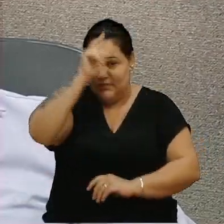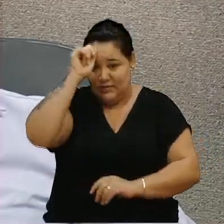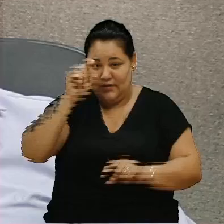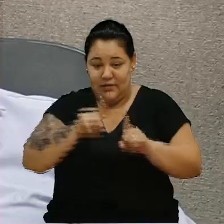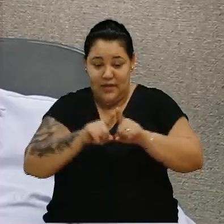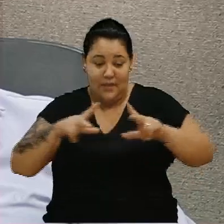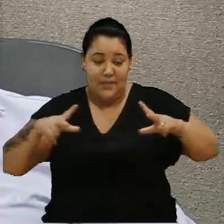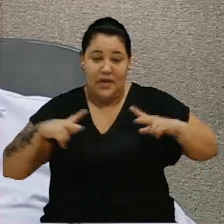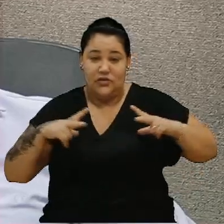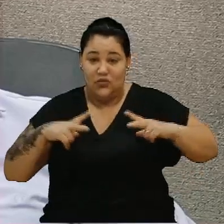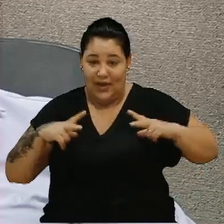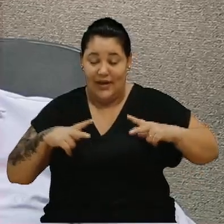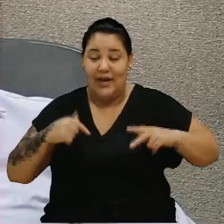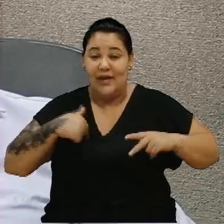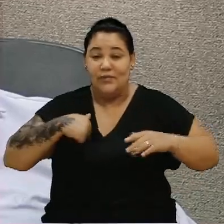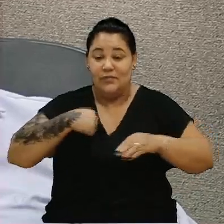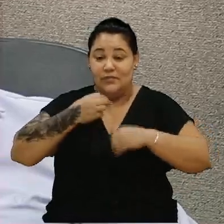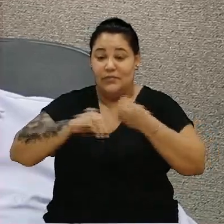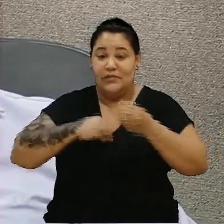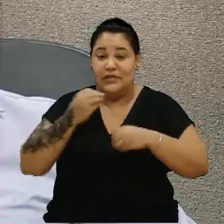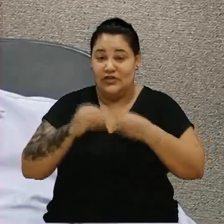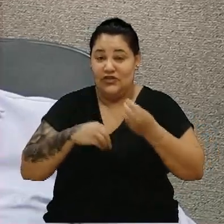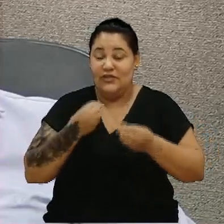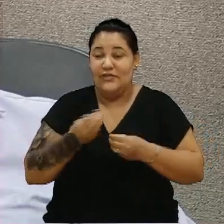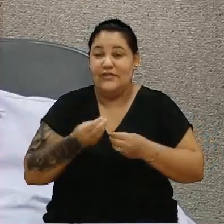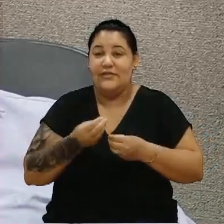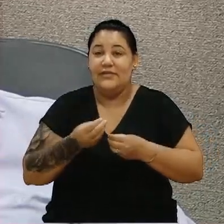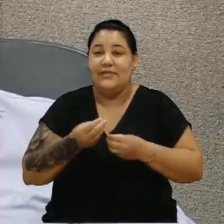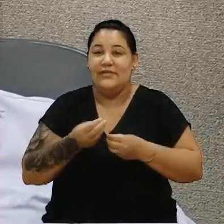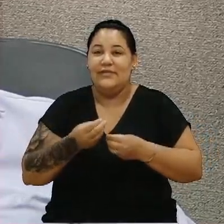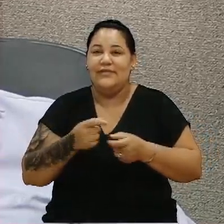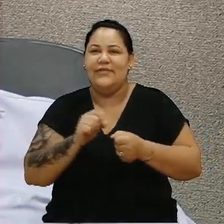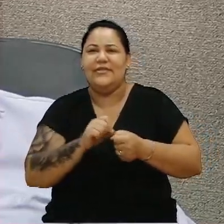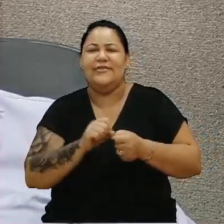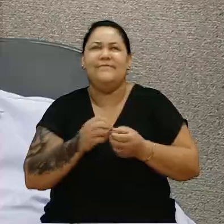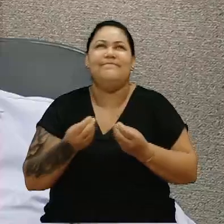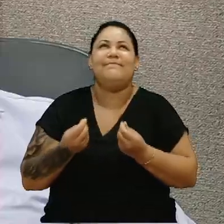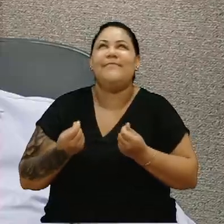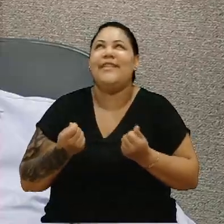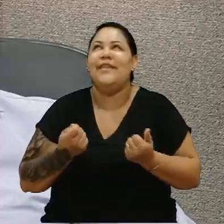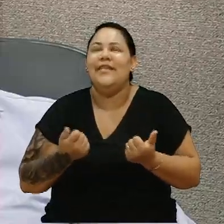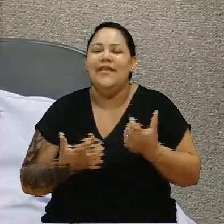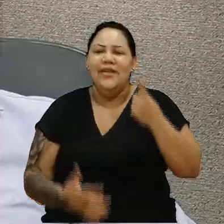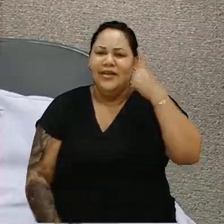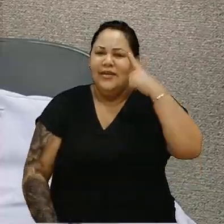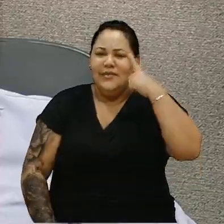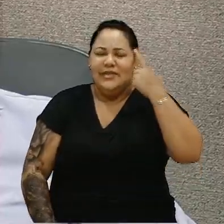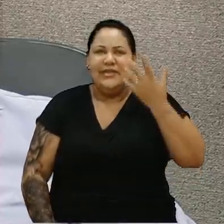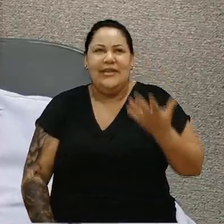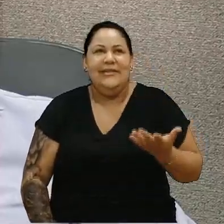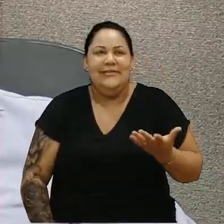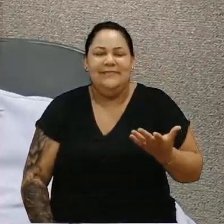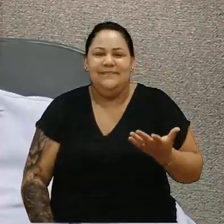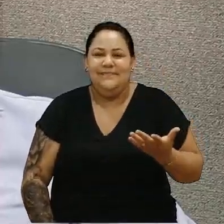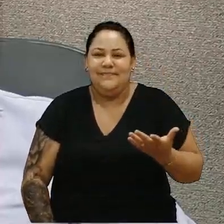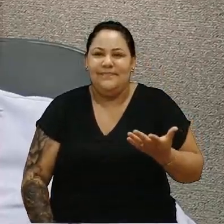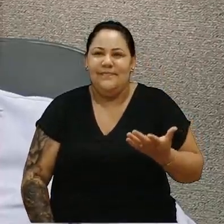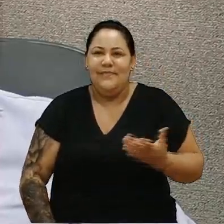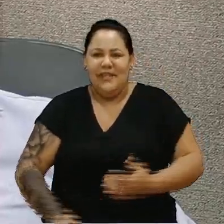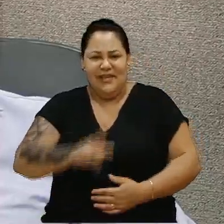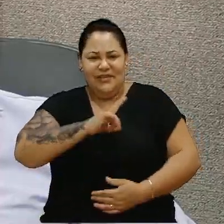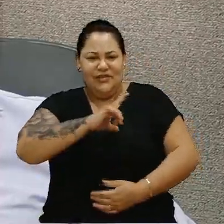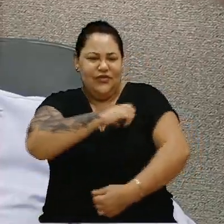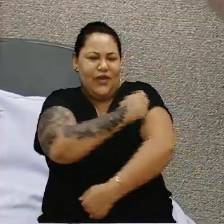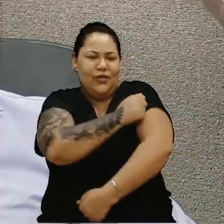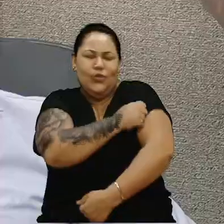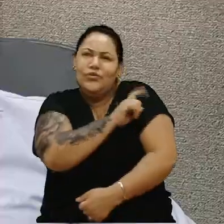privada, me senti fazendo aquele meia-culpa quando a gente diz: puxa vida, será que eu tive esses alunos e não